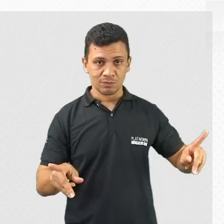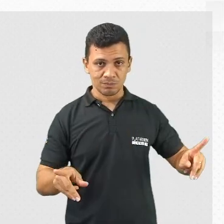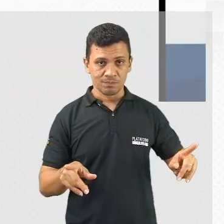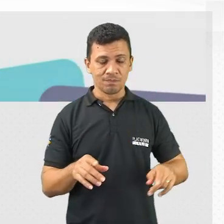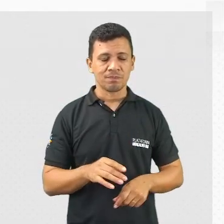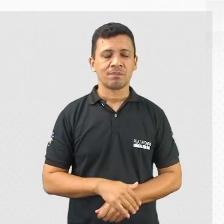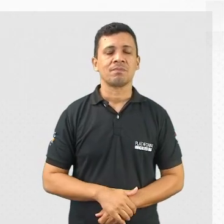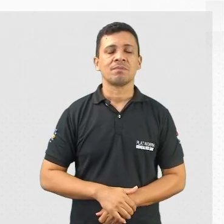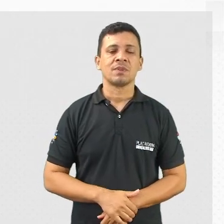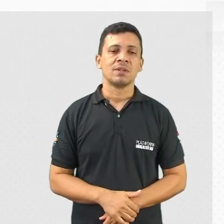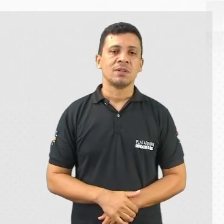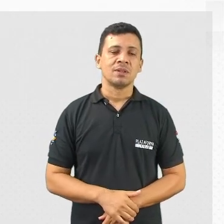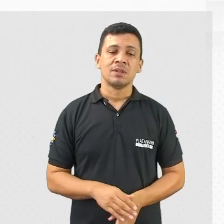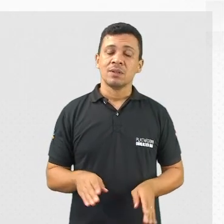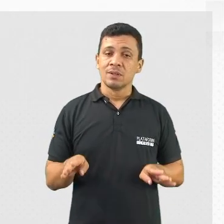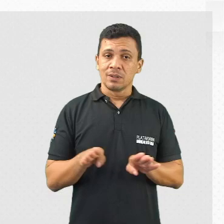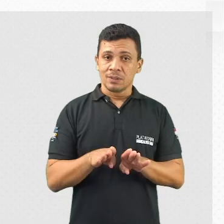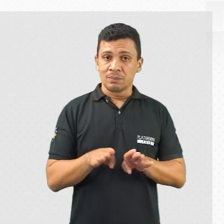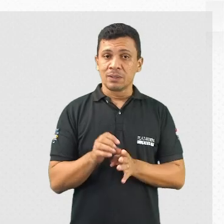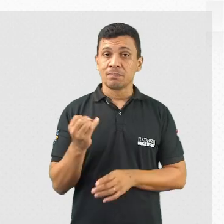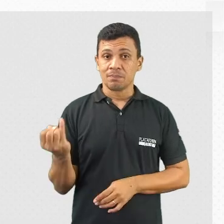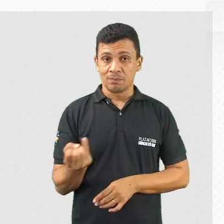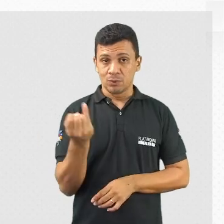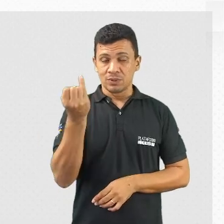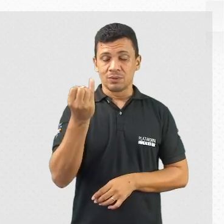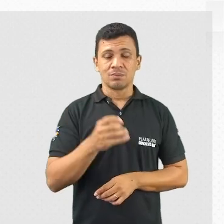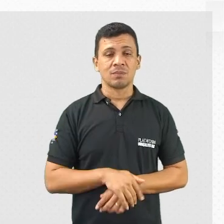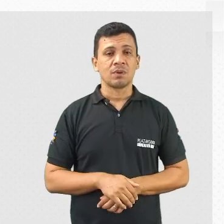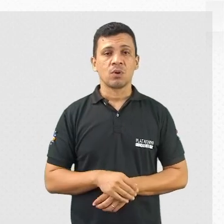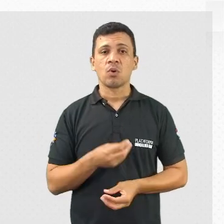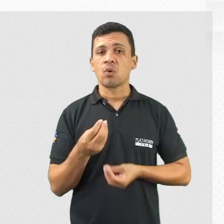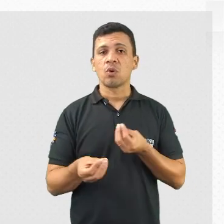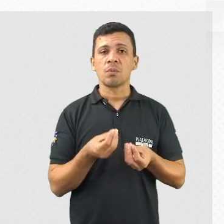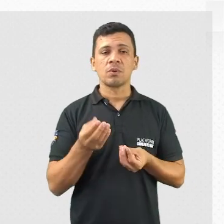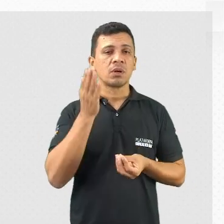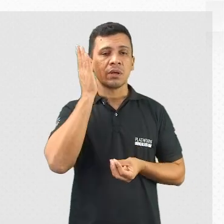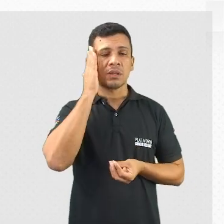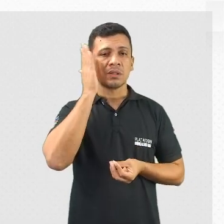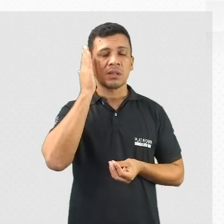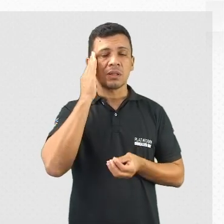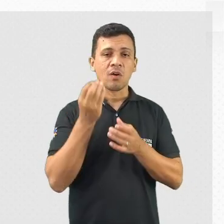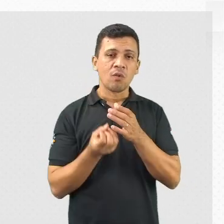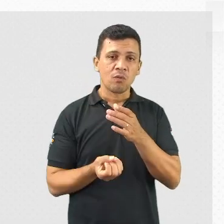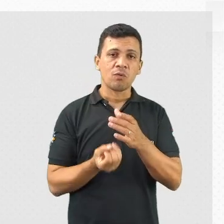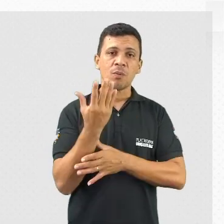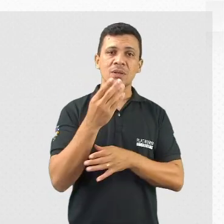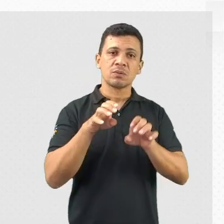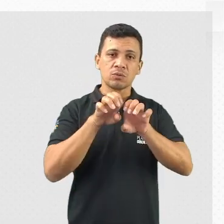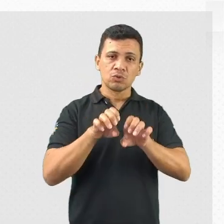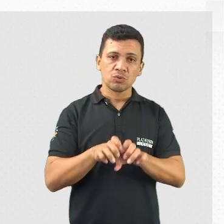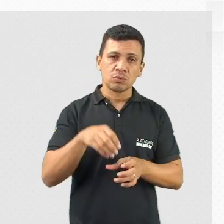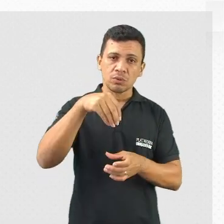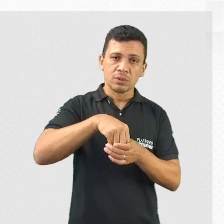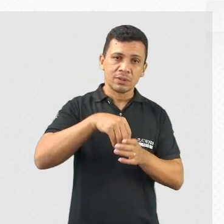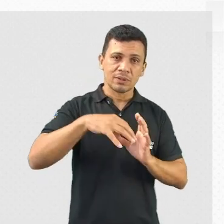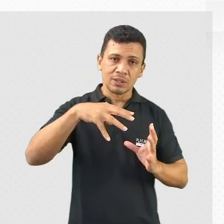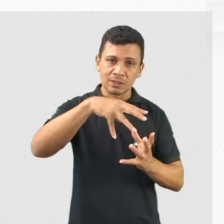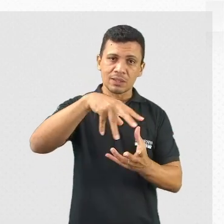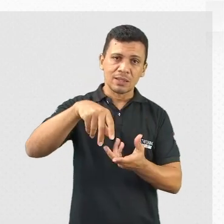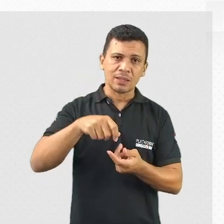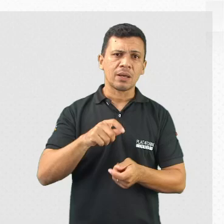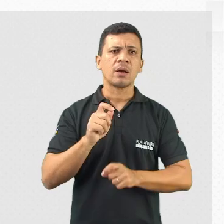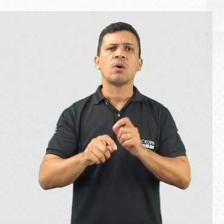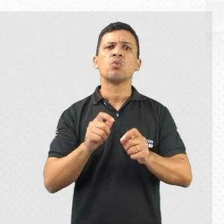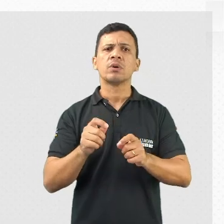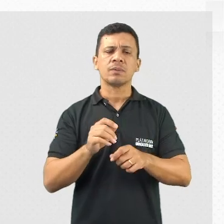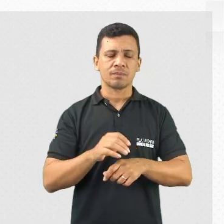tá? Outra questão importante, o princípio básico para entender a formação da estrutura interna da Terra é entender